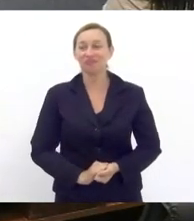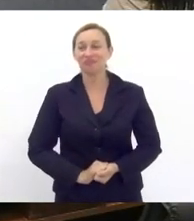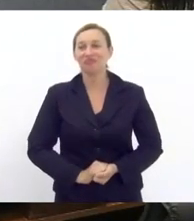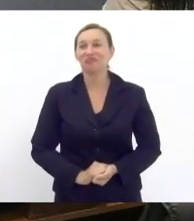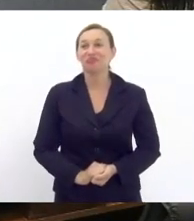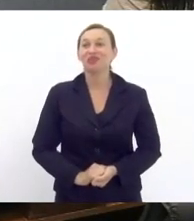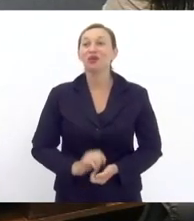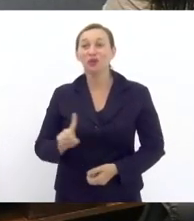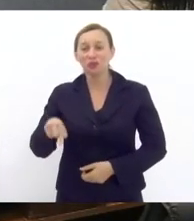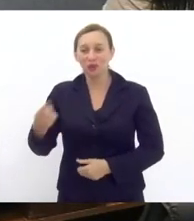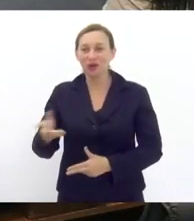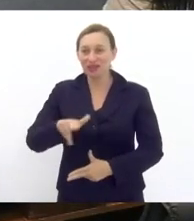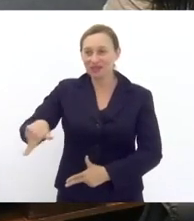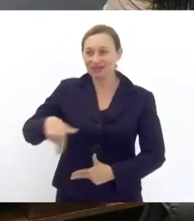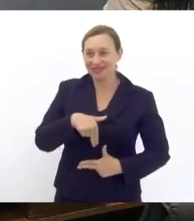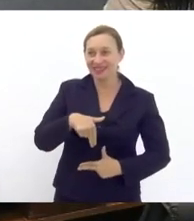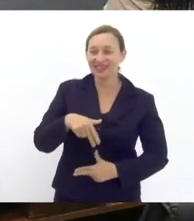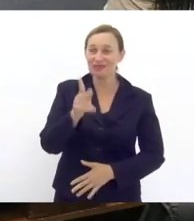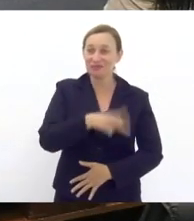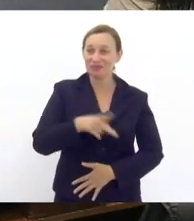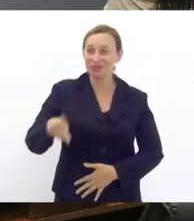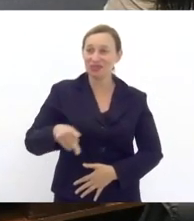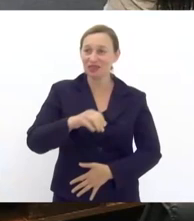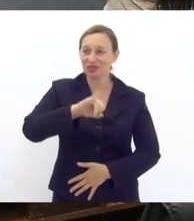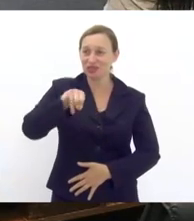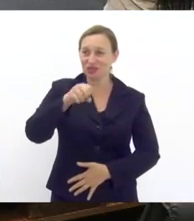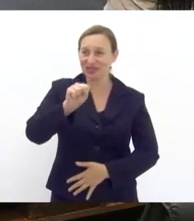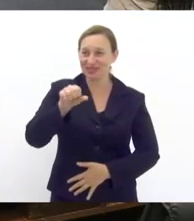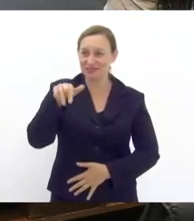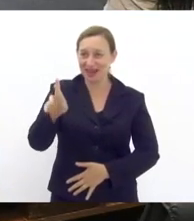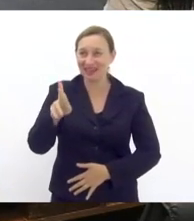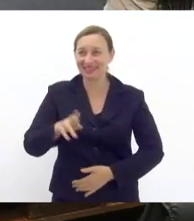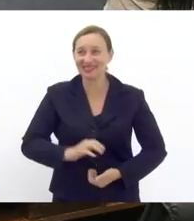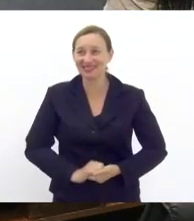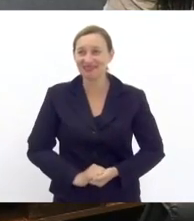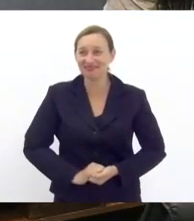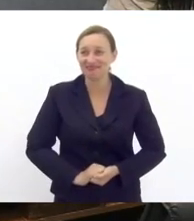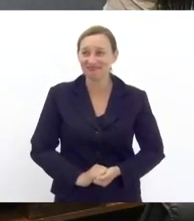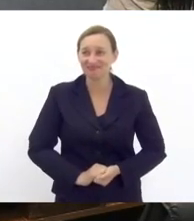Próximo orador inscrito aqui, nosso professor Josimar.